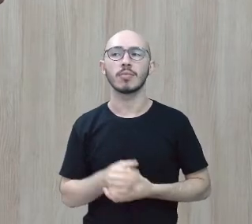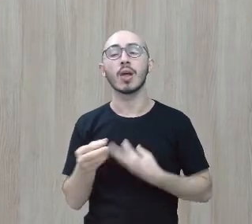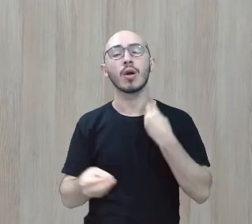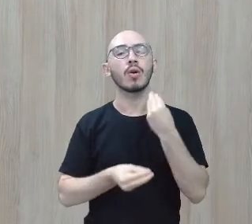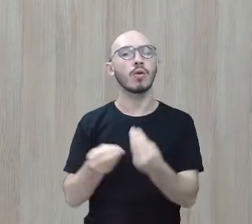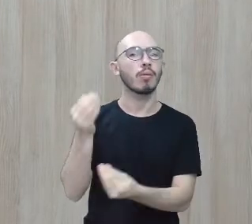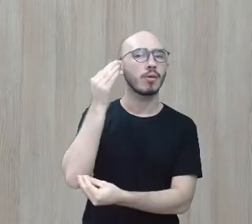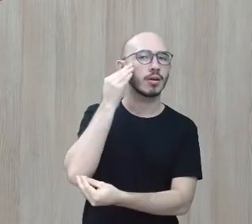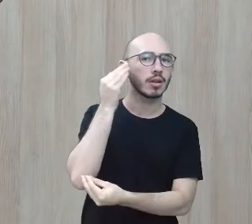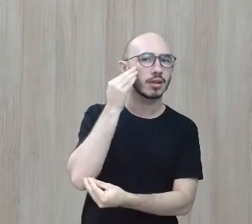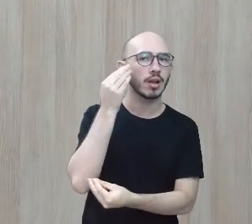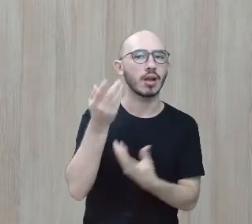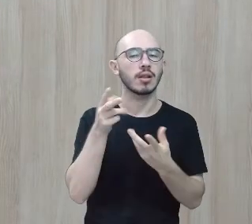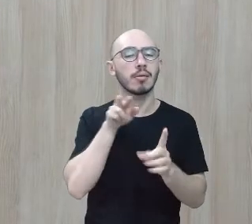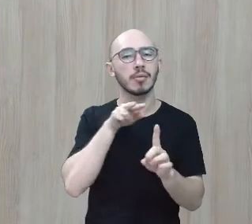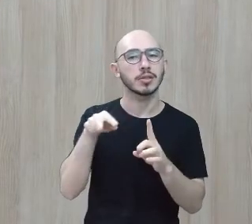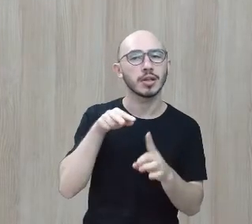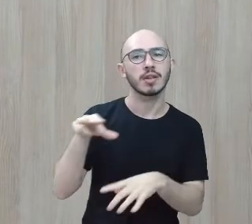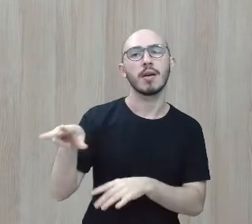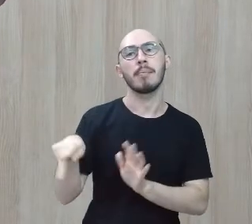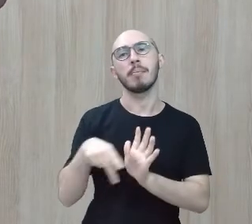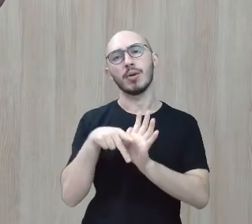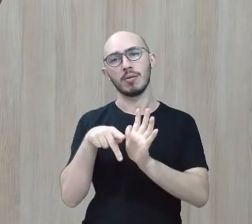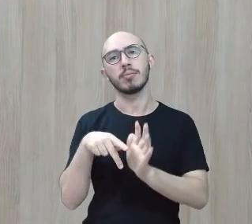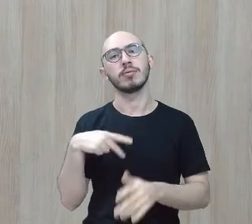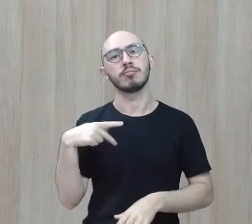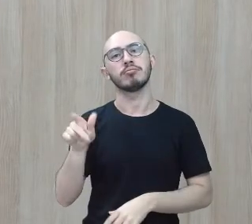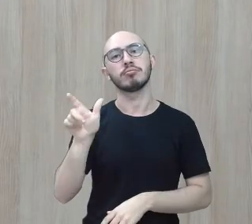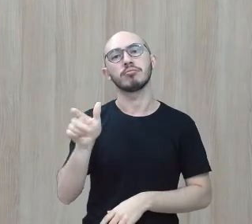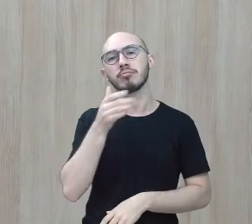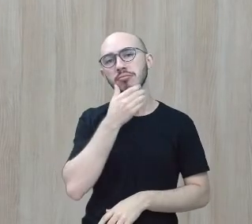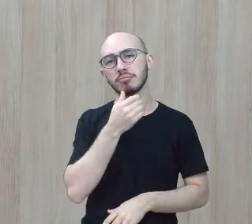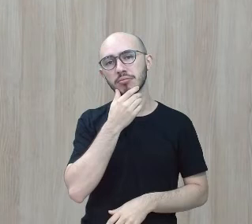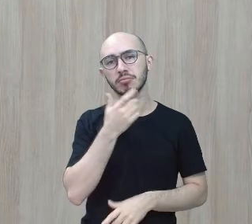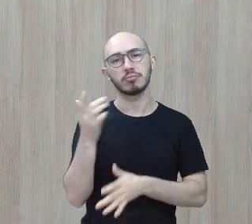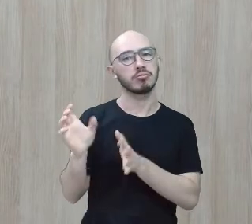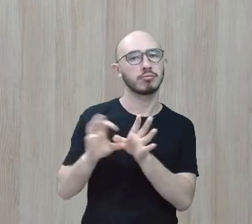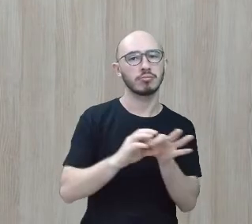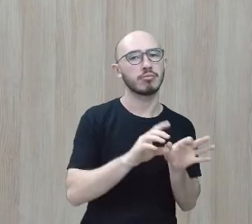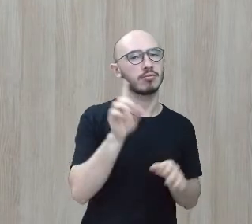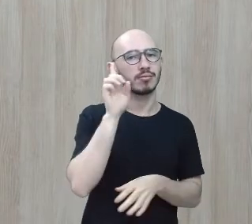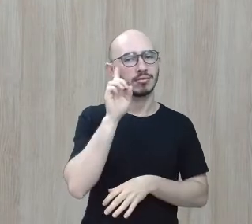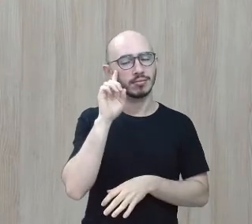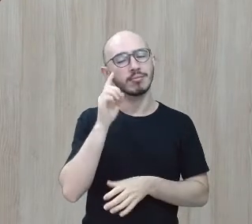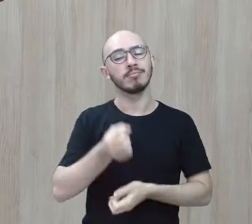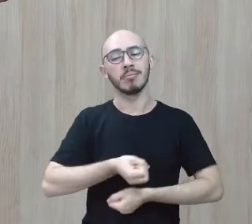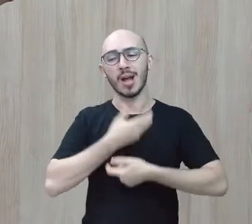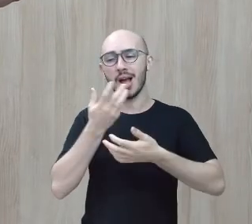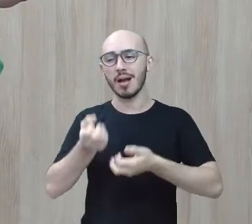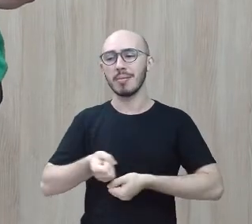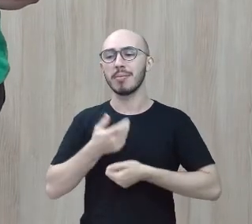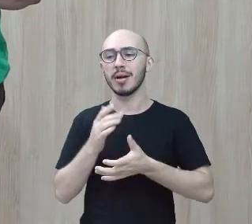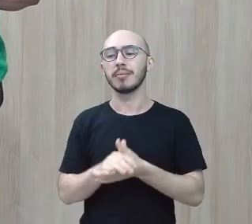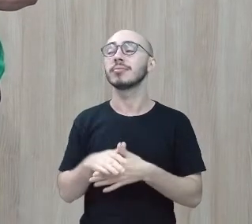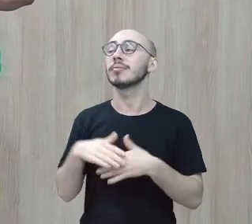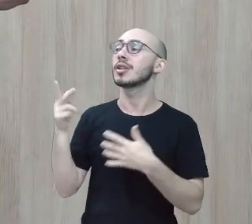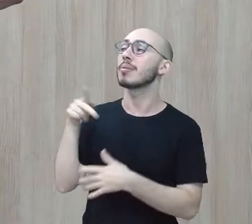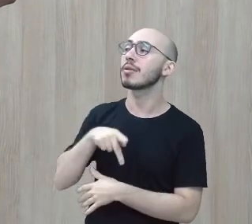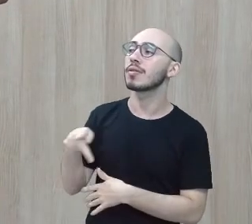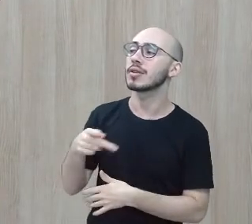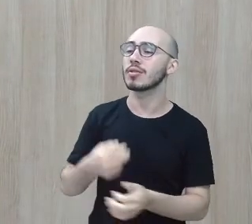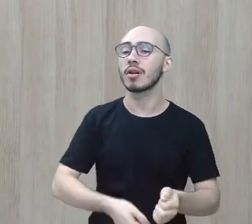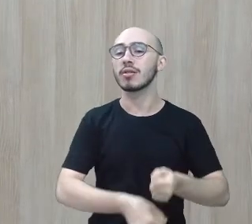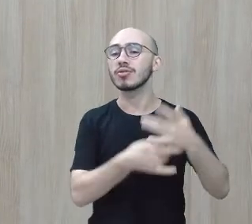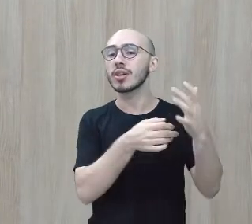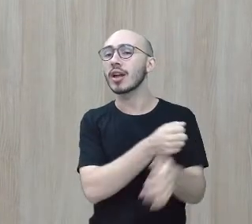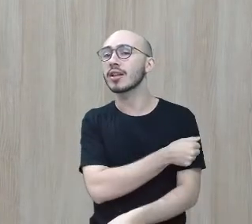entendimento, dentro da sua visão sobre determinada situação do cotidiano. E aí, professora Viviane, como estão esses